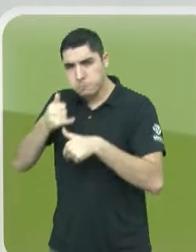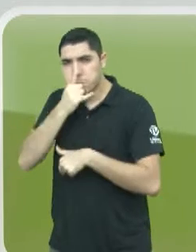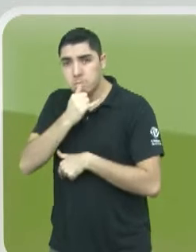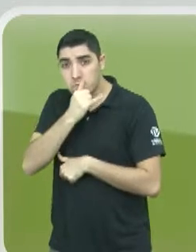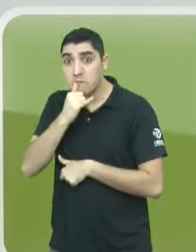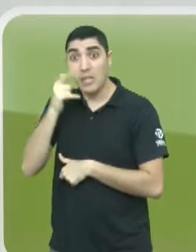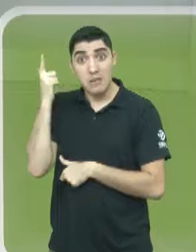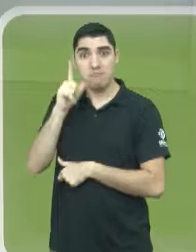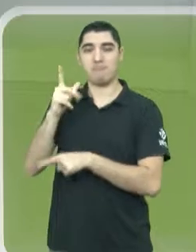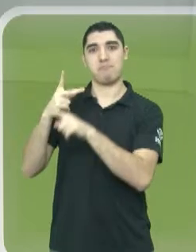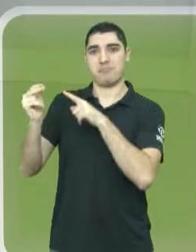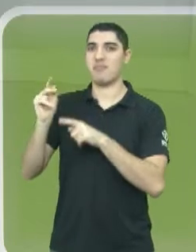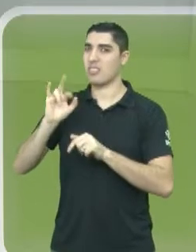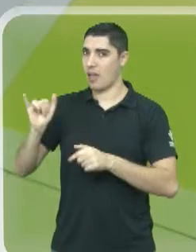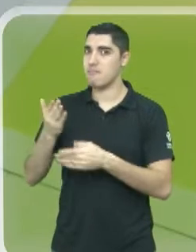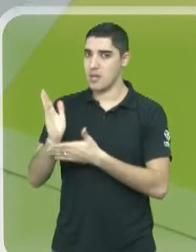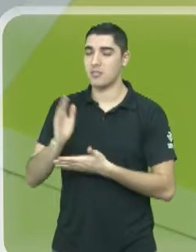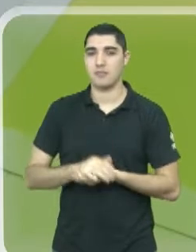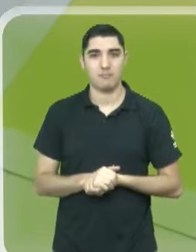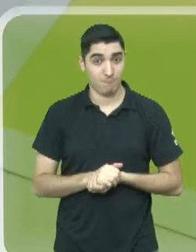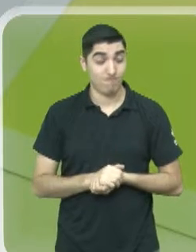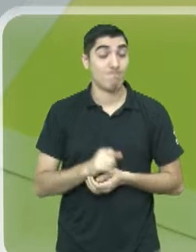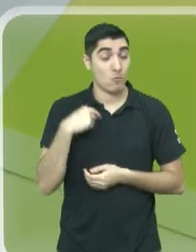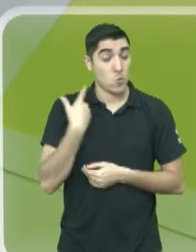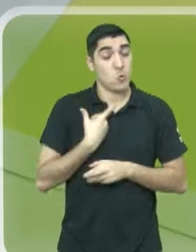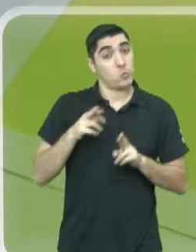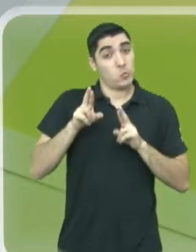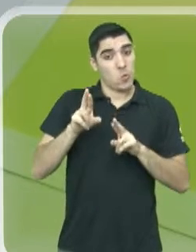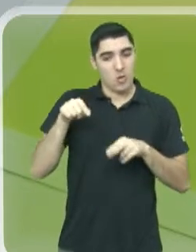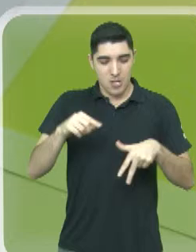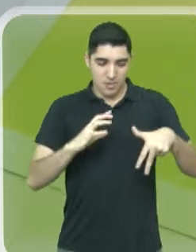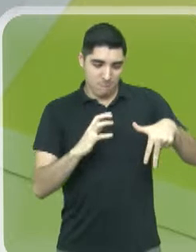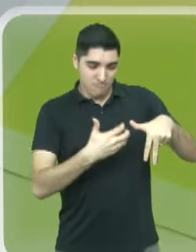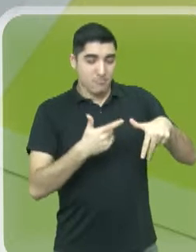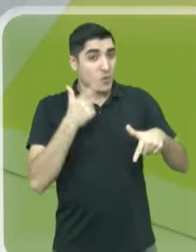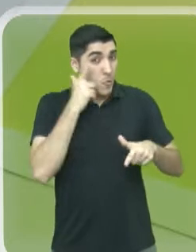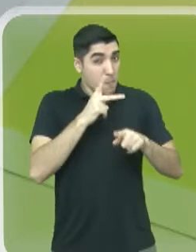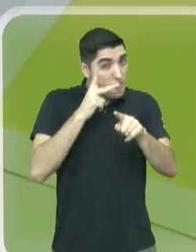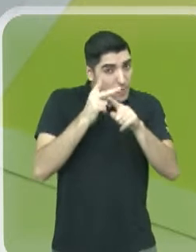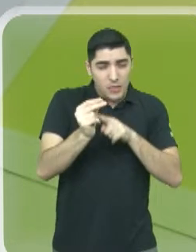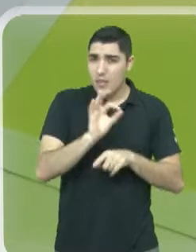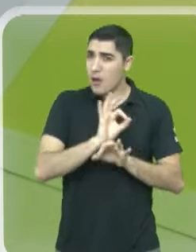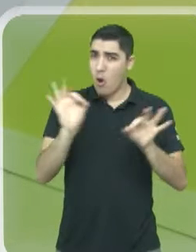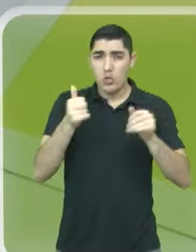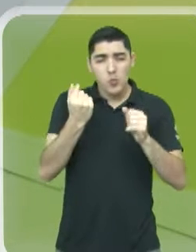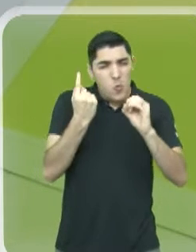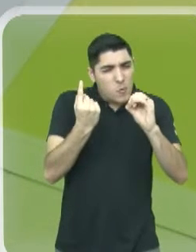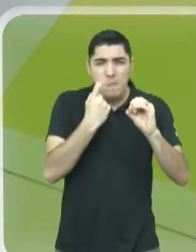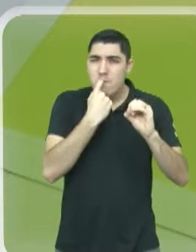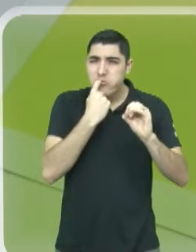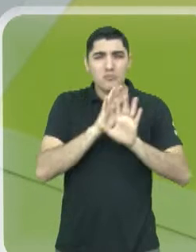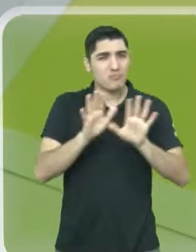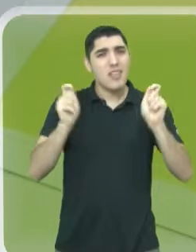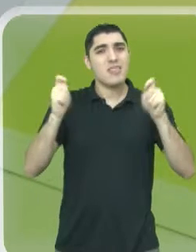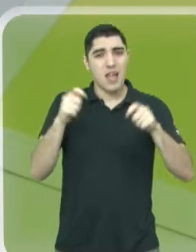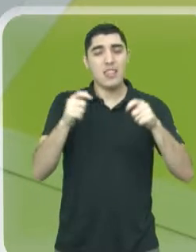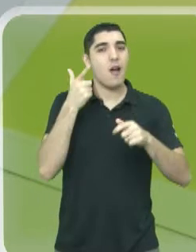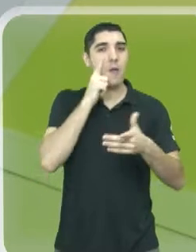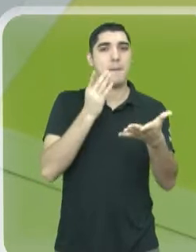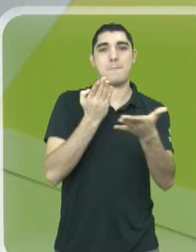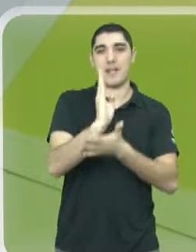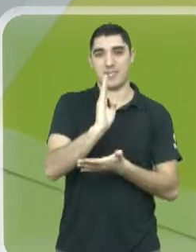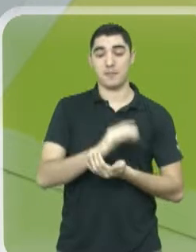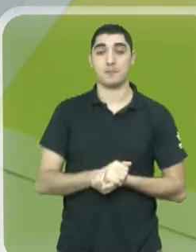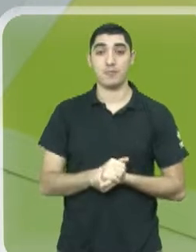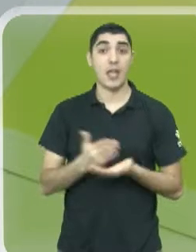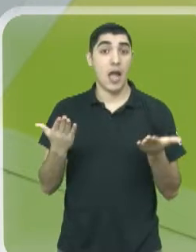que a gente torce, Vera. Tá bom demais, é isso que a gente torce para a equipe do Joseense. Vitória 1-0, tá bom demais, 8 pontos, classifica para a próxima fase. Agora,